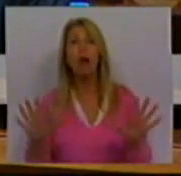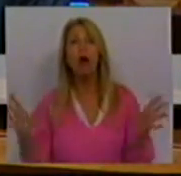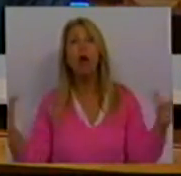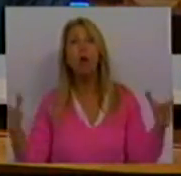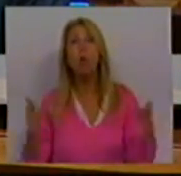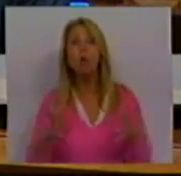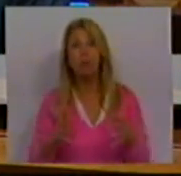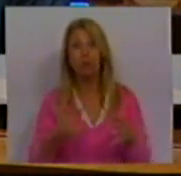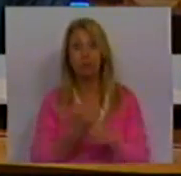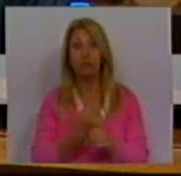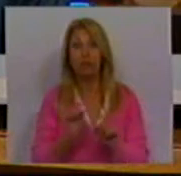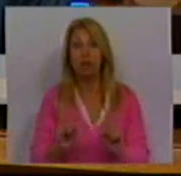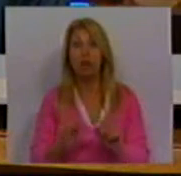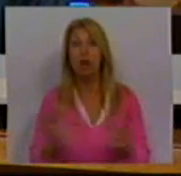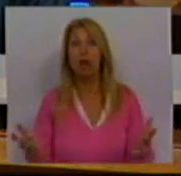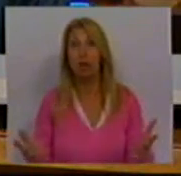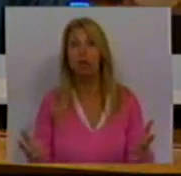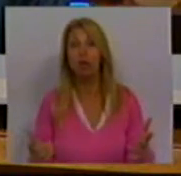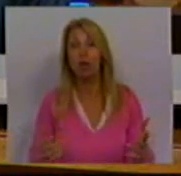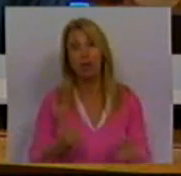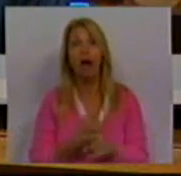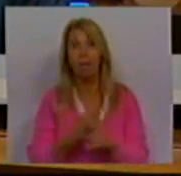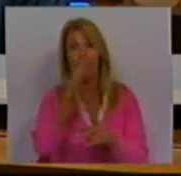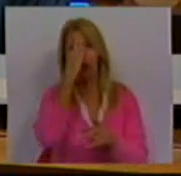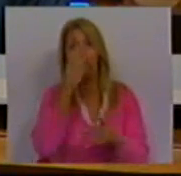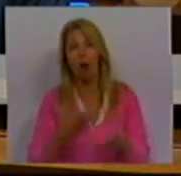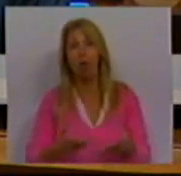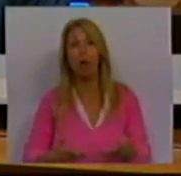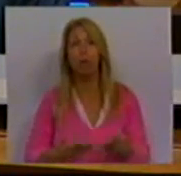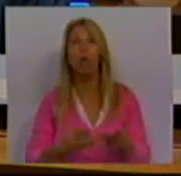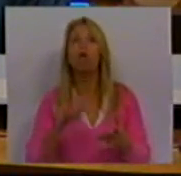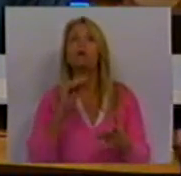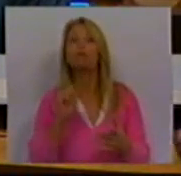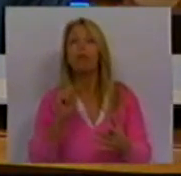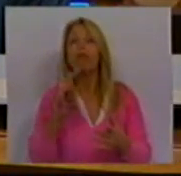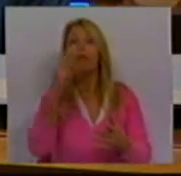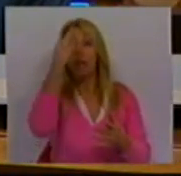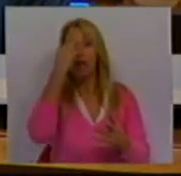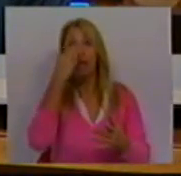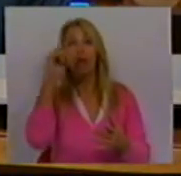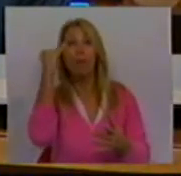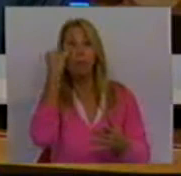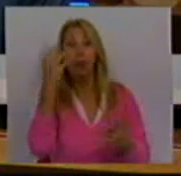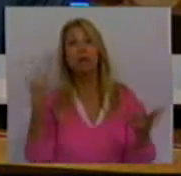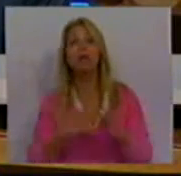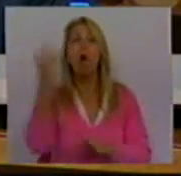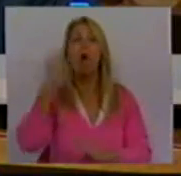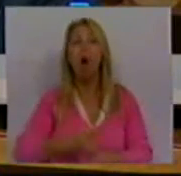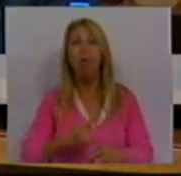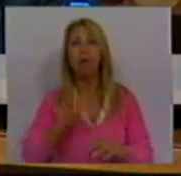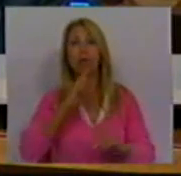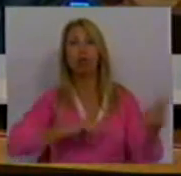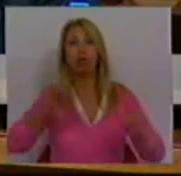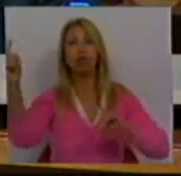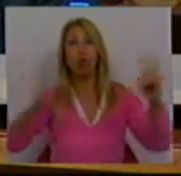concentração destes serviços, aqueles que ainda resistem, em Vila Real e em Bragança, obrigando a deslocações maiores por